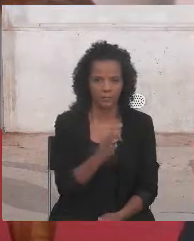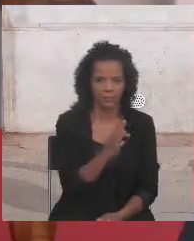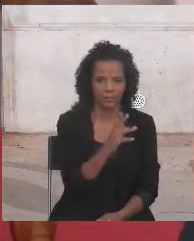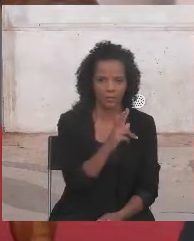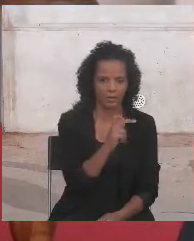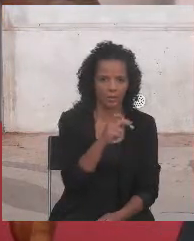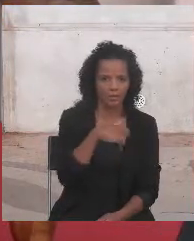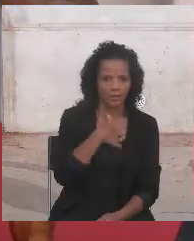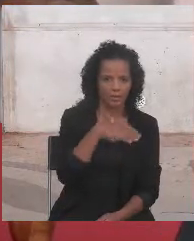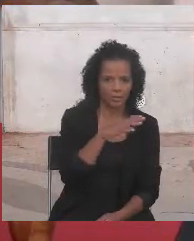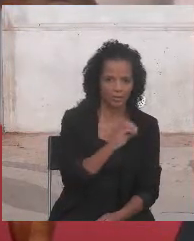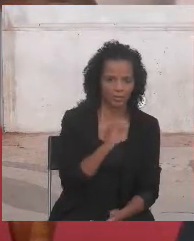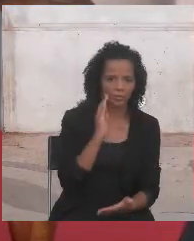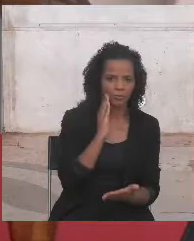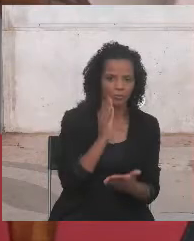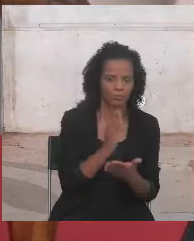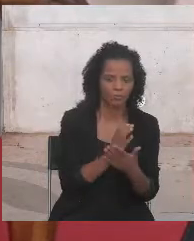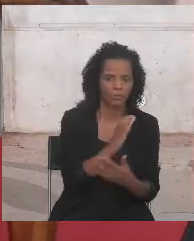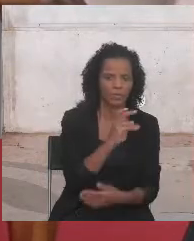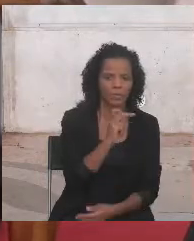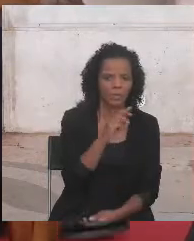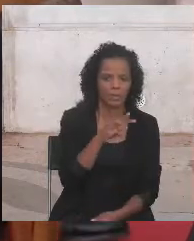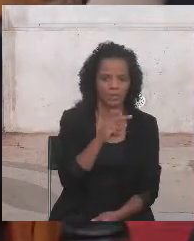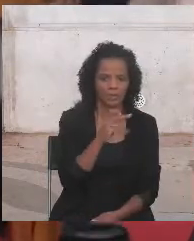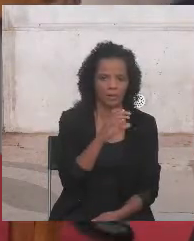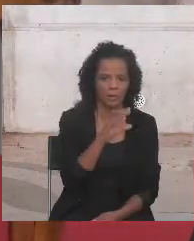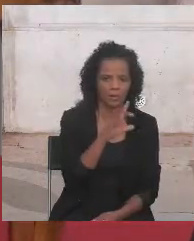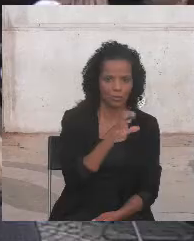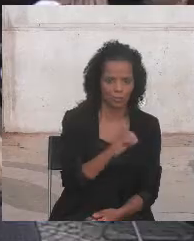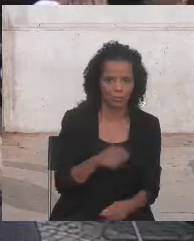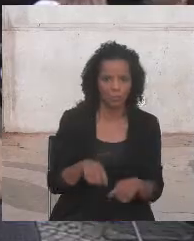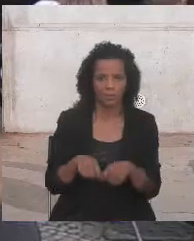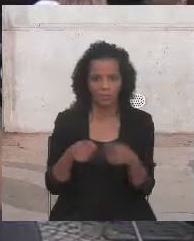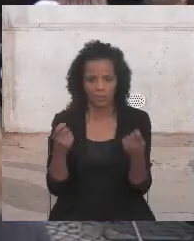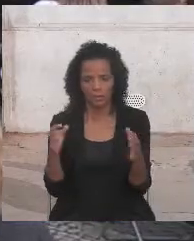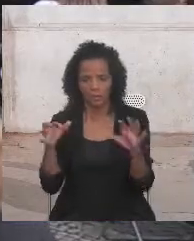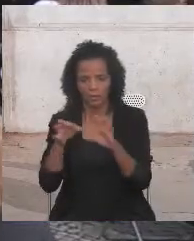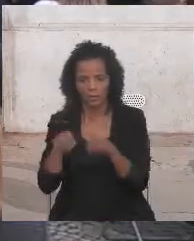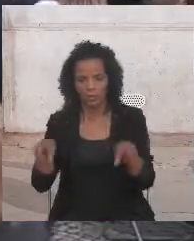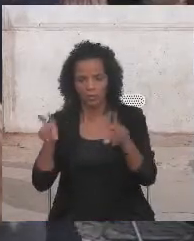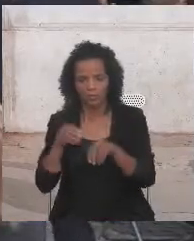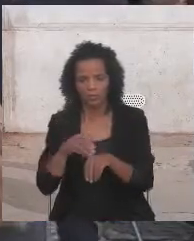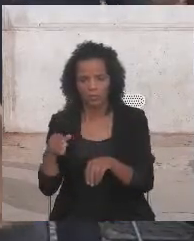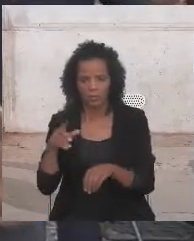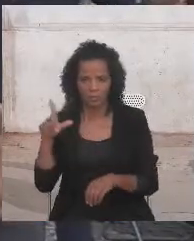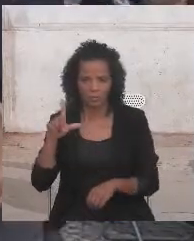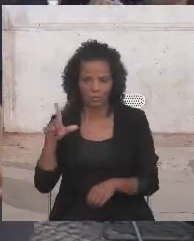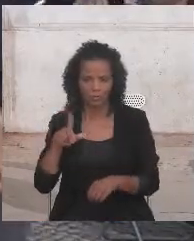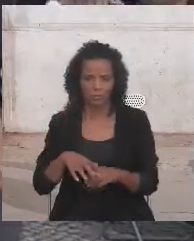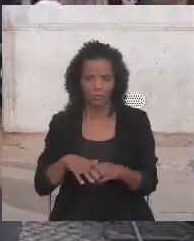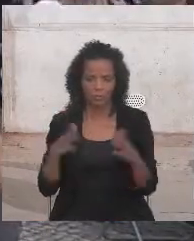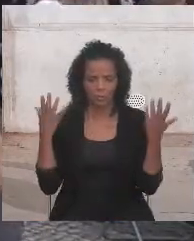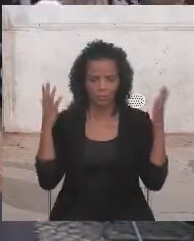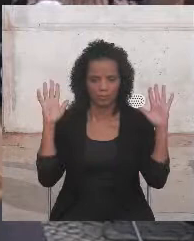Francisco Maria Rosa Fialho Camacho, Coligação Novos Tempos, Lisboa.